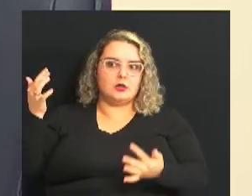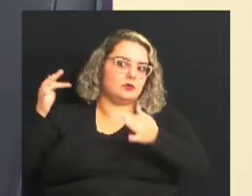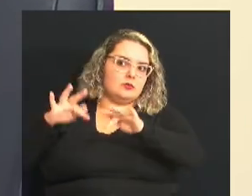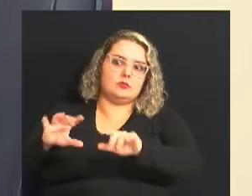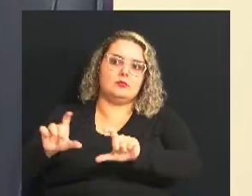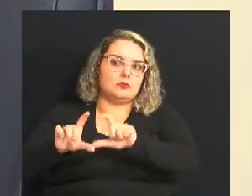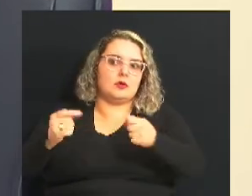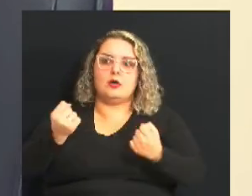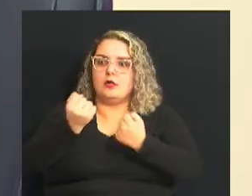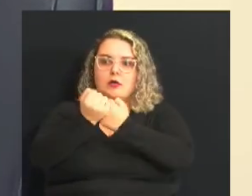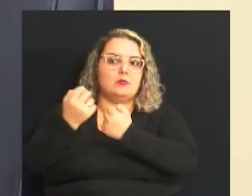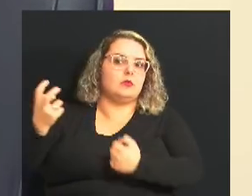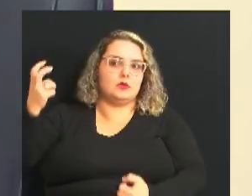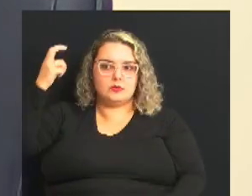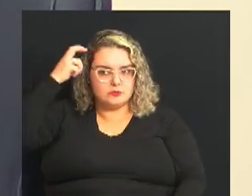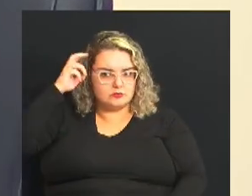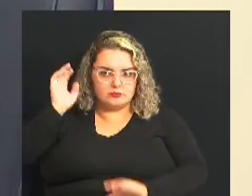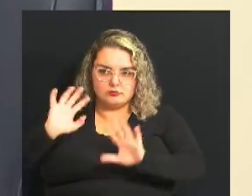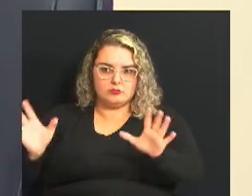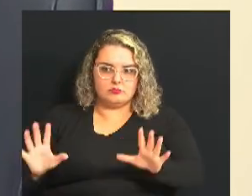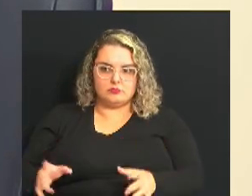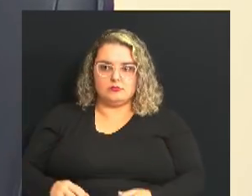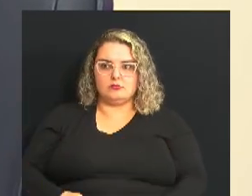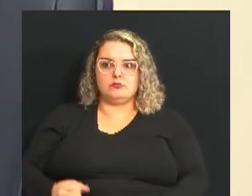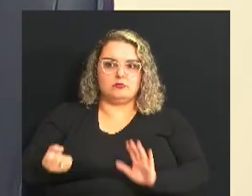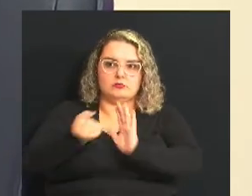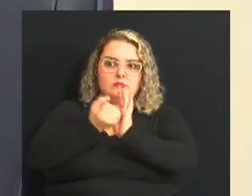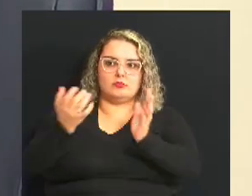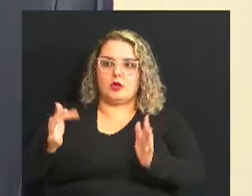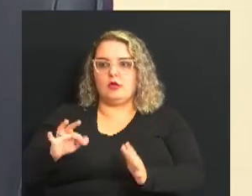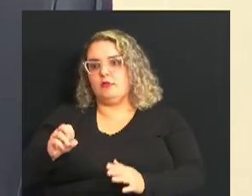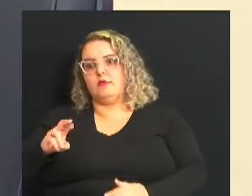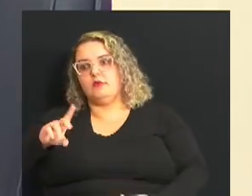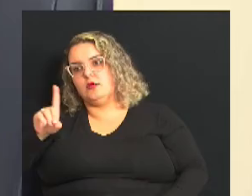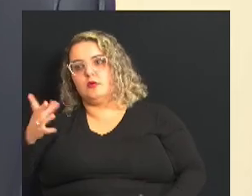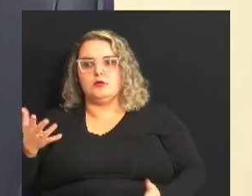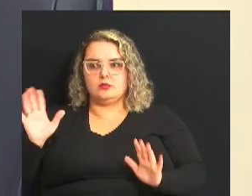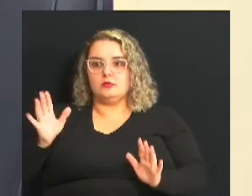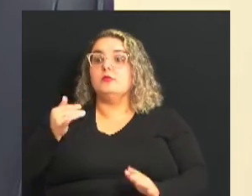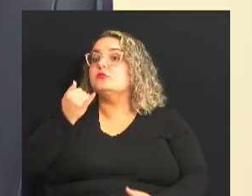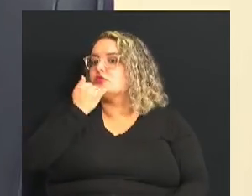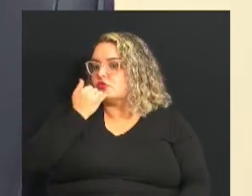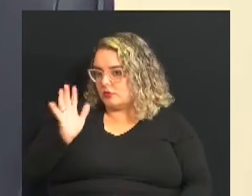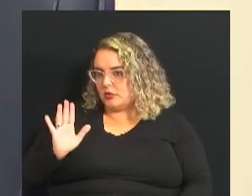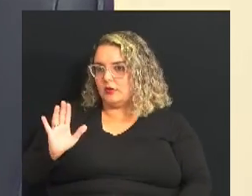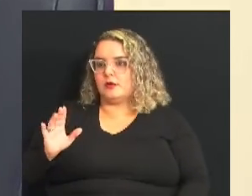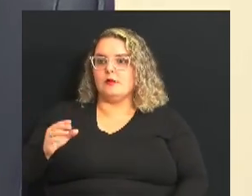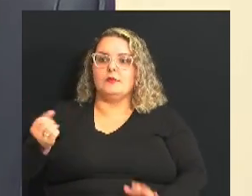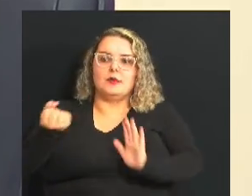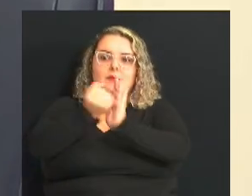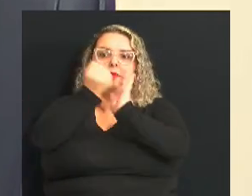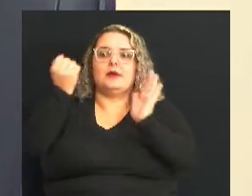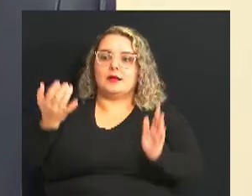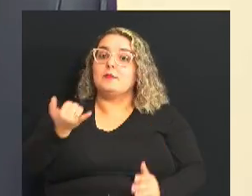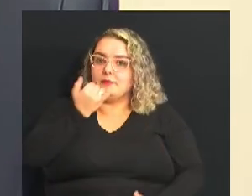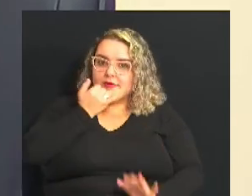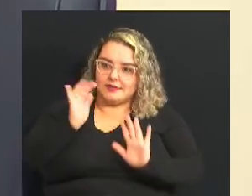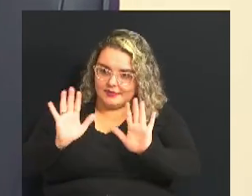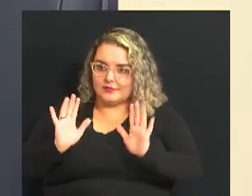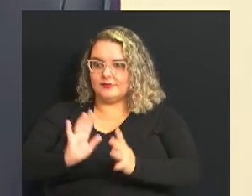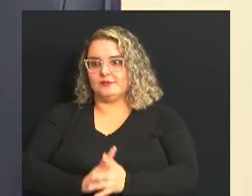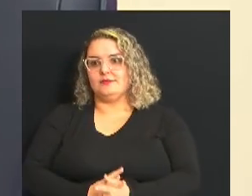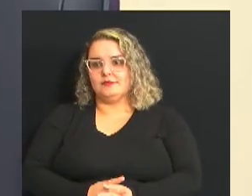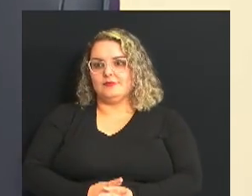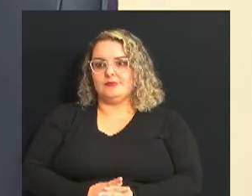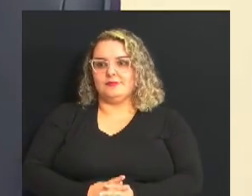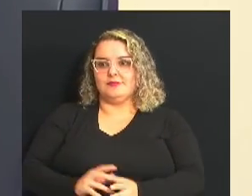apoio cultural, marca tal, Ford, o que seja. Né? Desculpa, uma marca aleatória aqui, né? Perdão. Mas apaga